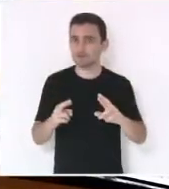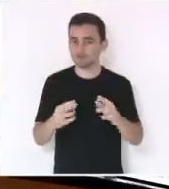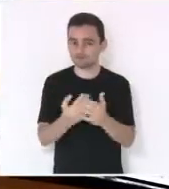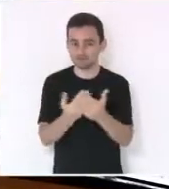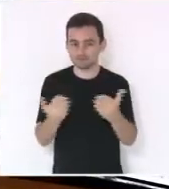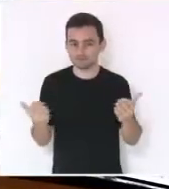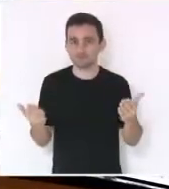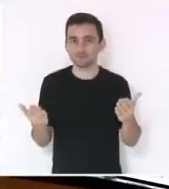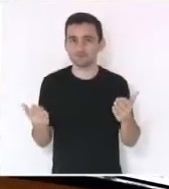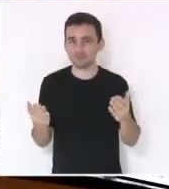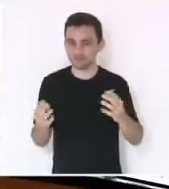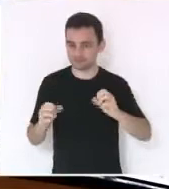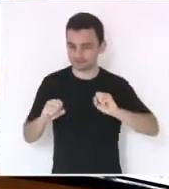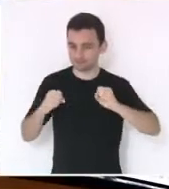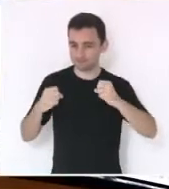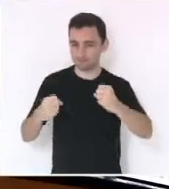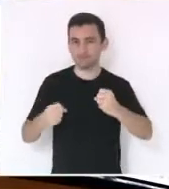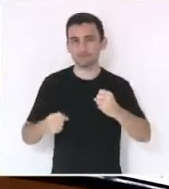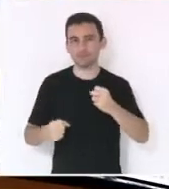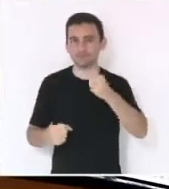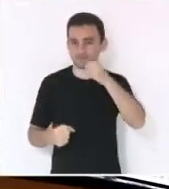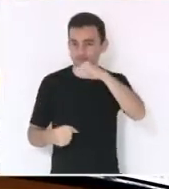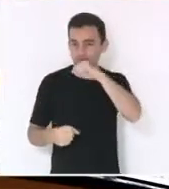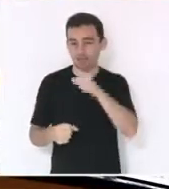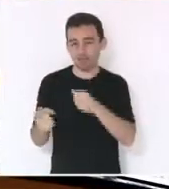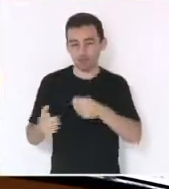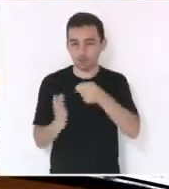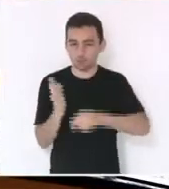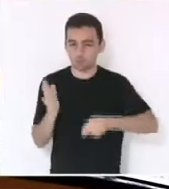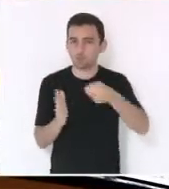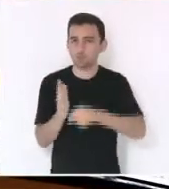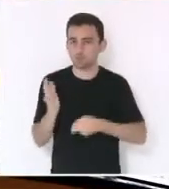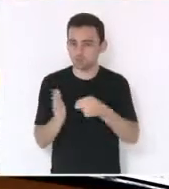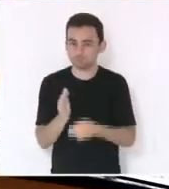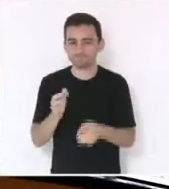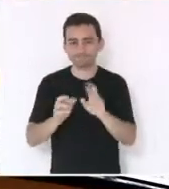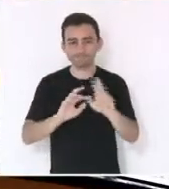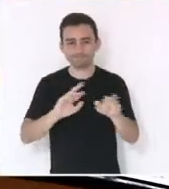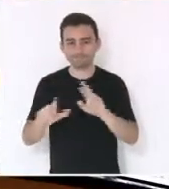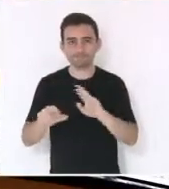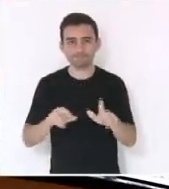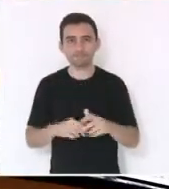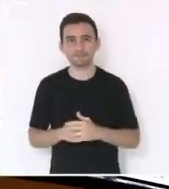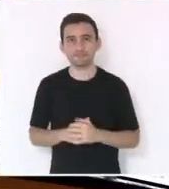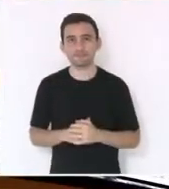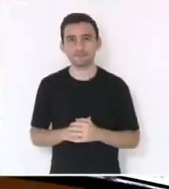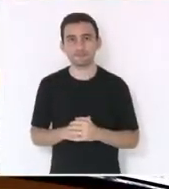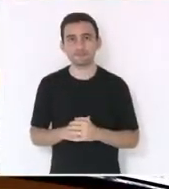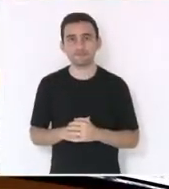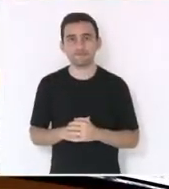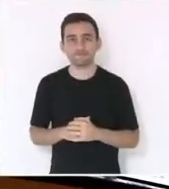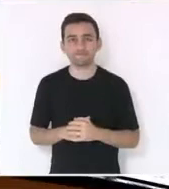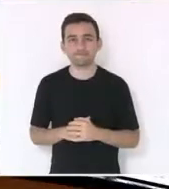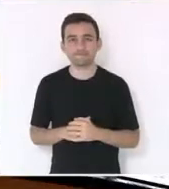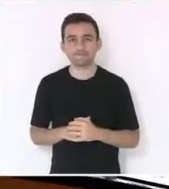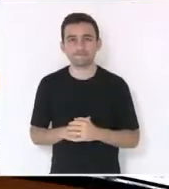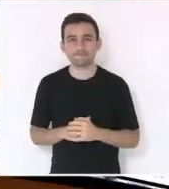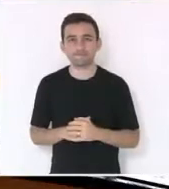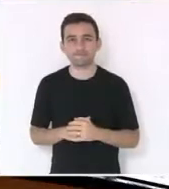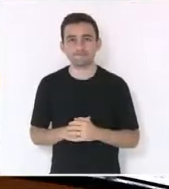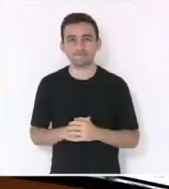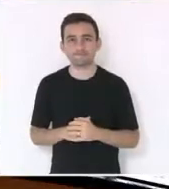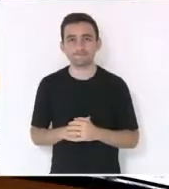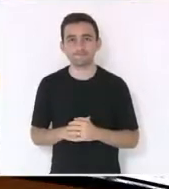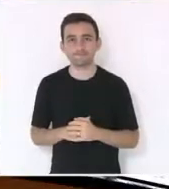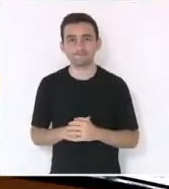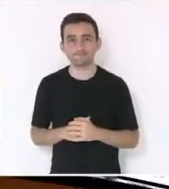nossas guerreiras, né, na luta pela diversidade, neste respeito que a gente vem construindo no estado de Santa Catarina.